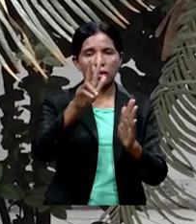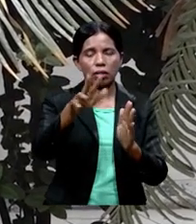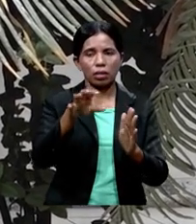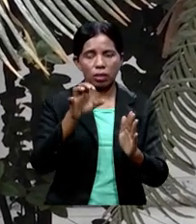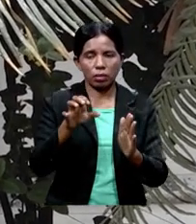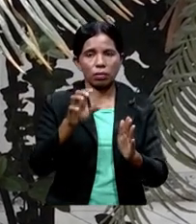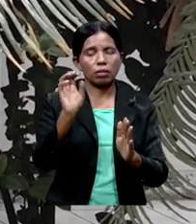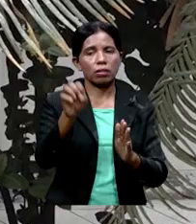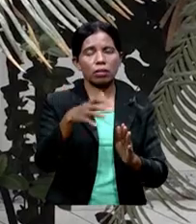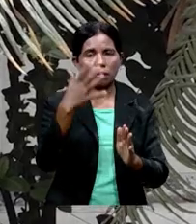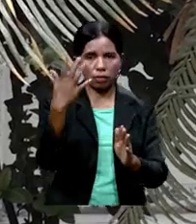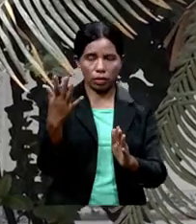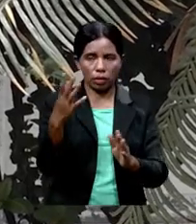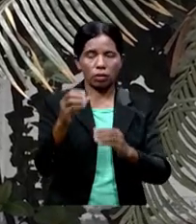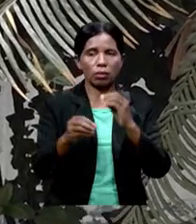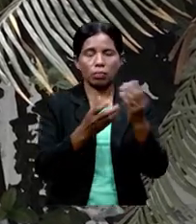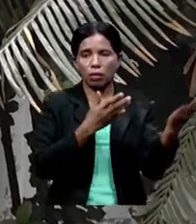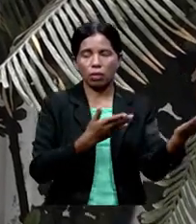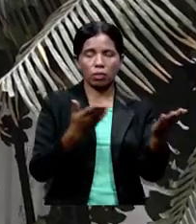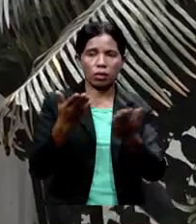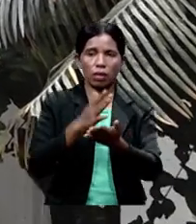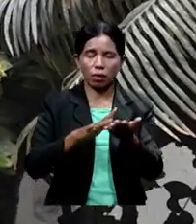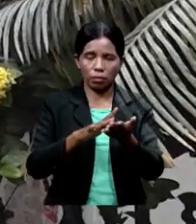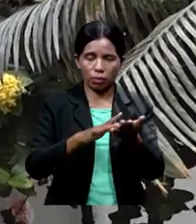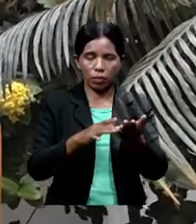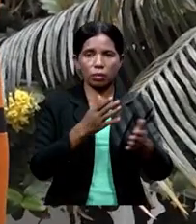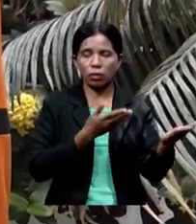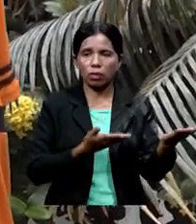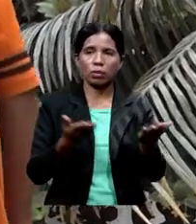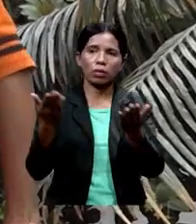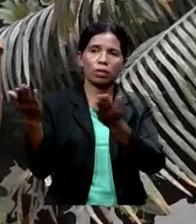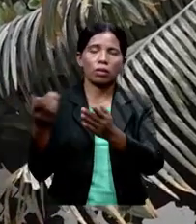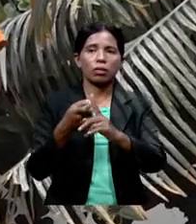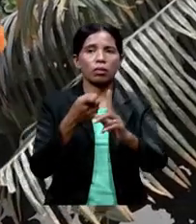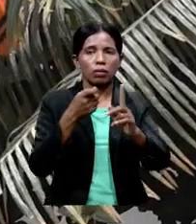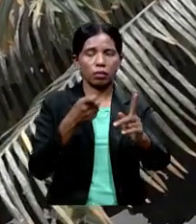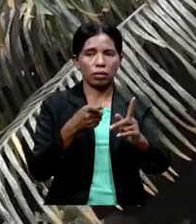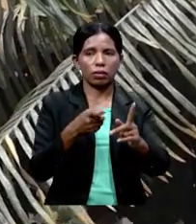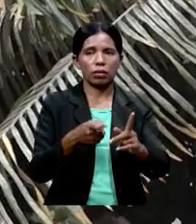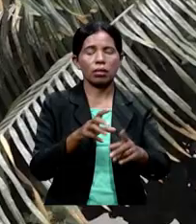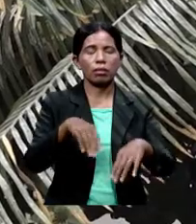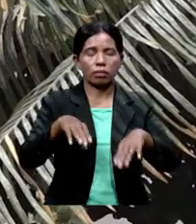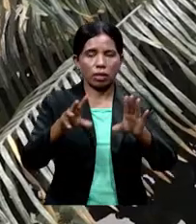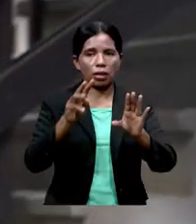lima, conaba importação no exportação ilícita os requisões ca mercadoria.